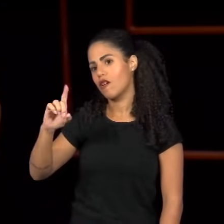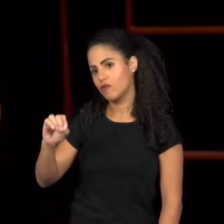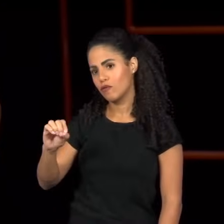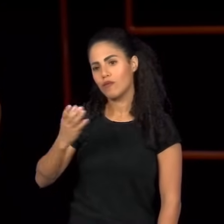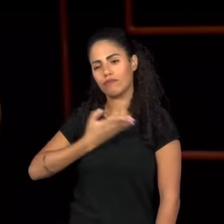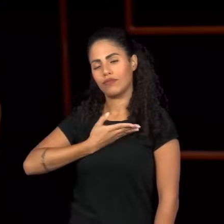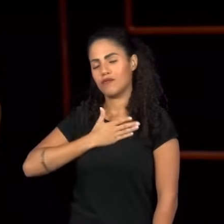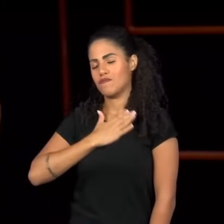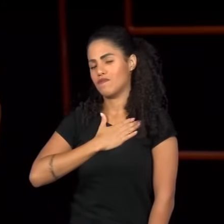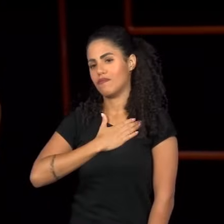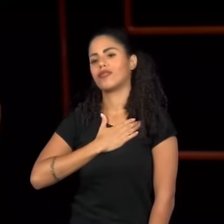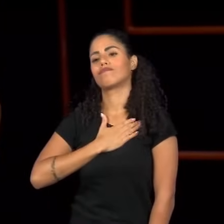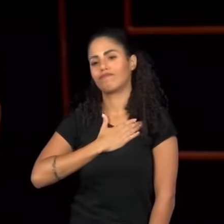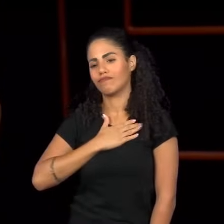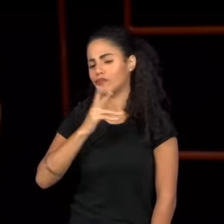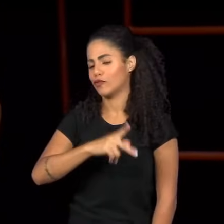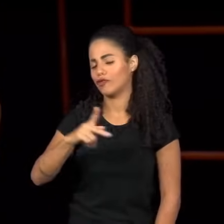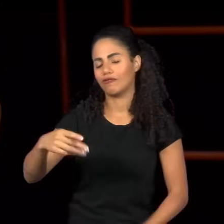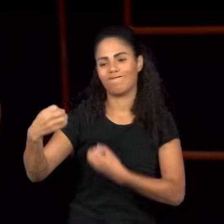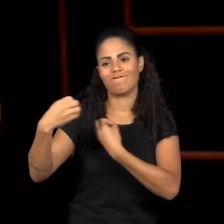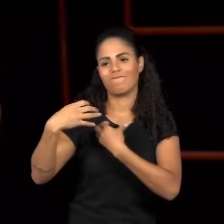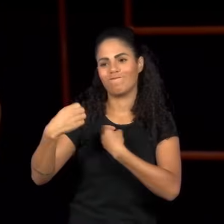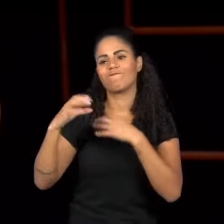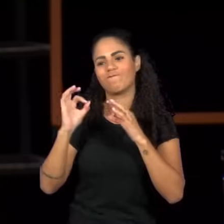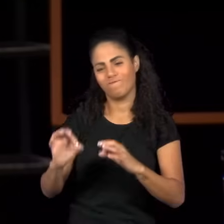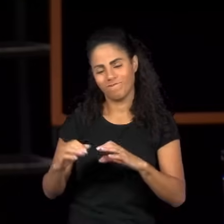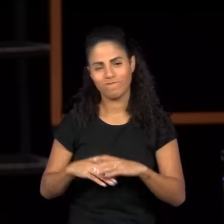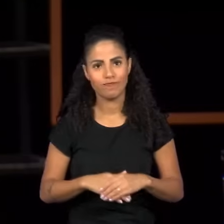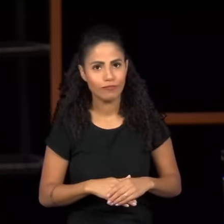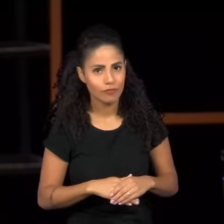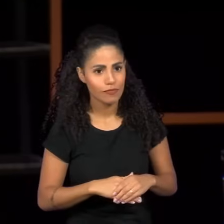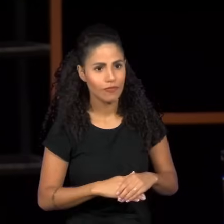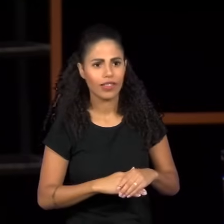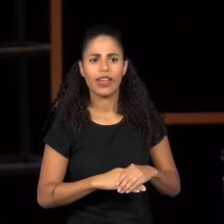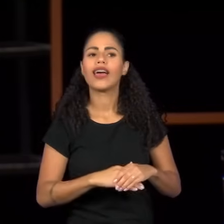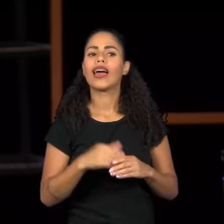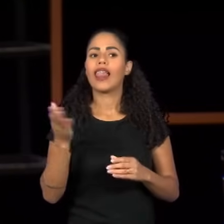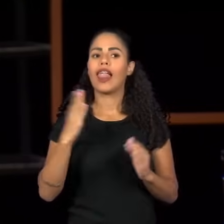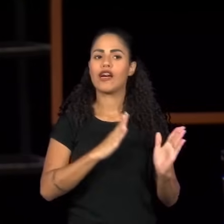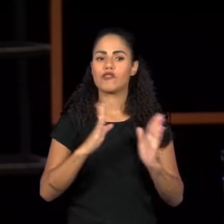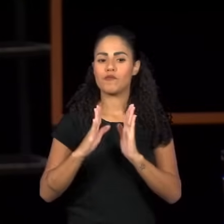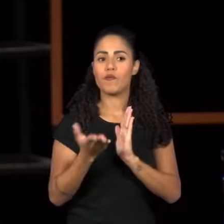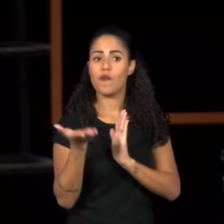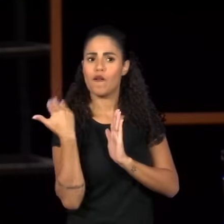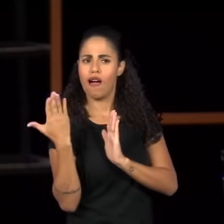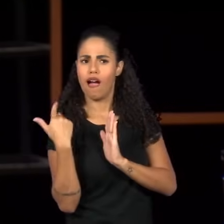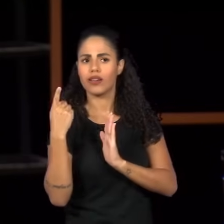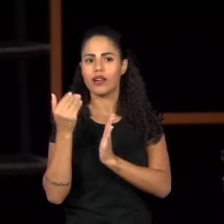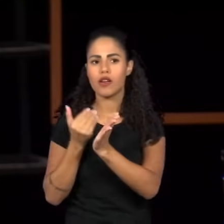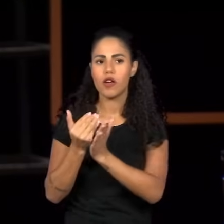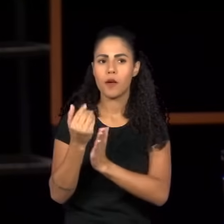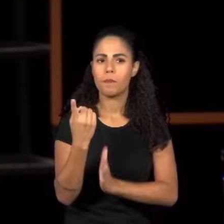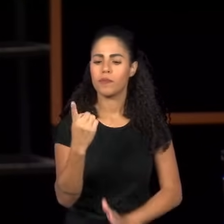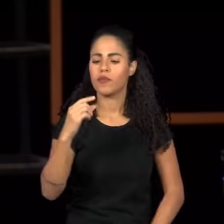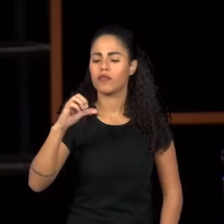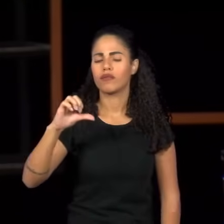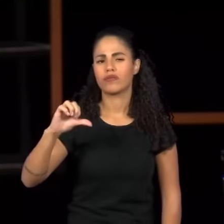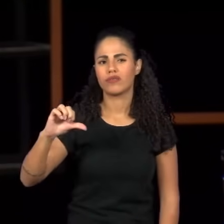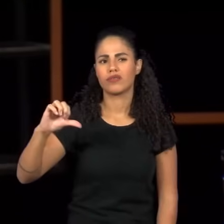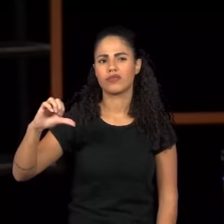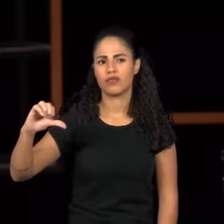amigo, um grande professor. Agora, como a gente estava dizendo no bloco anterior, no início dos anos 90,